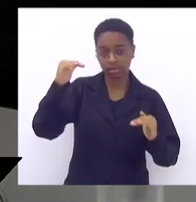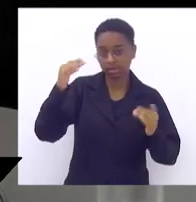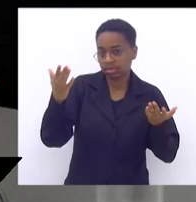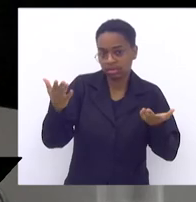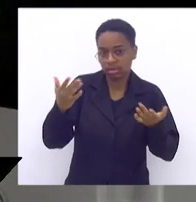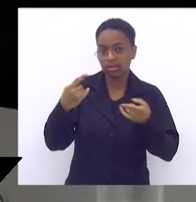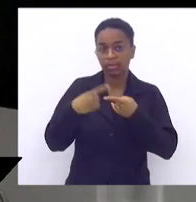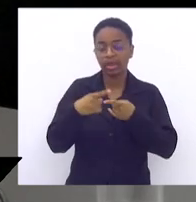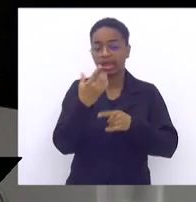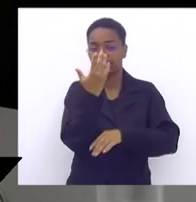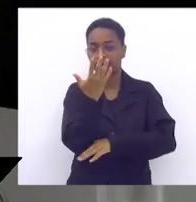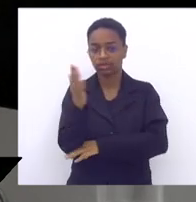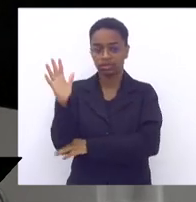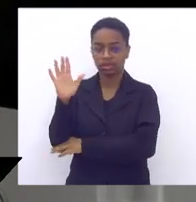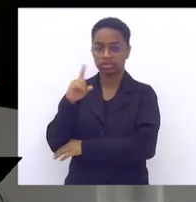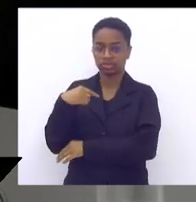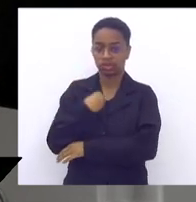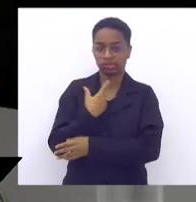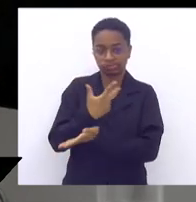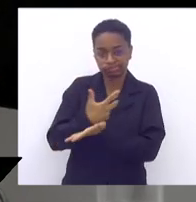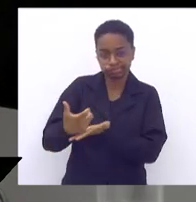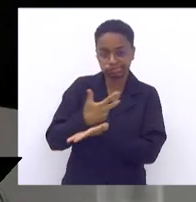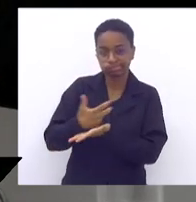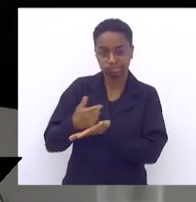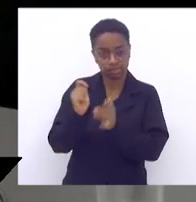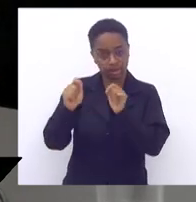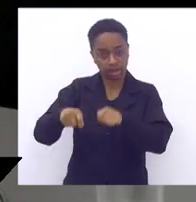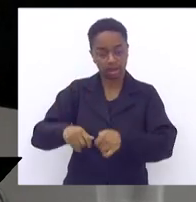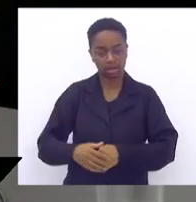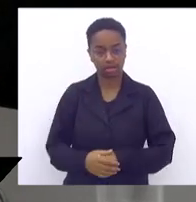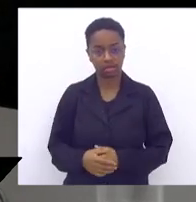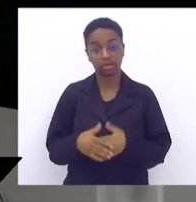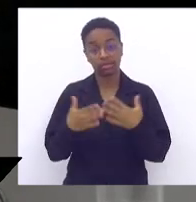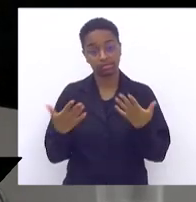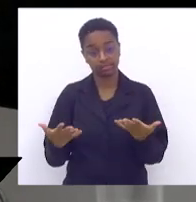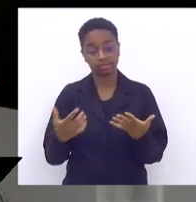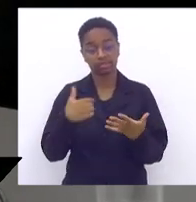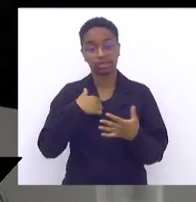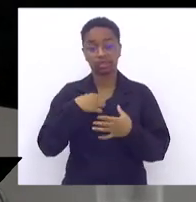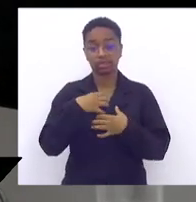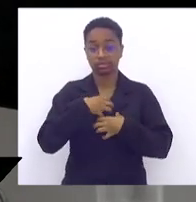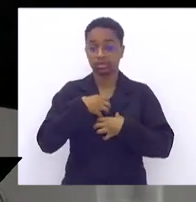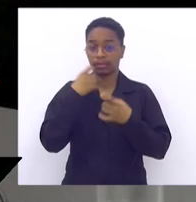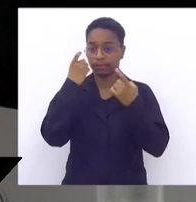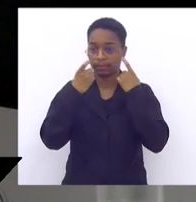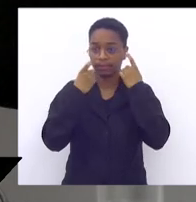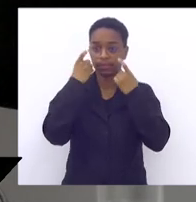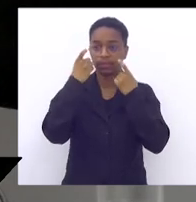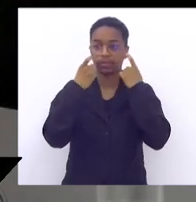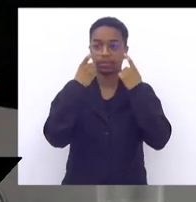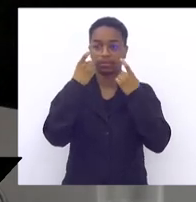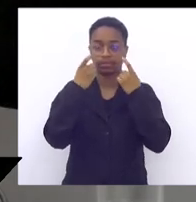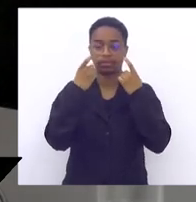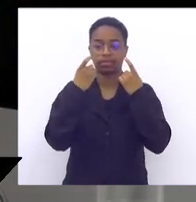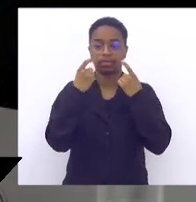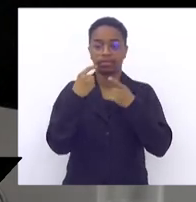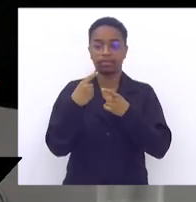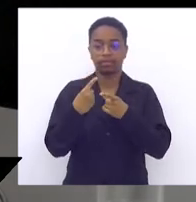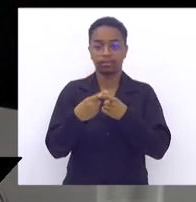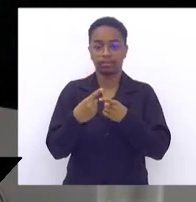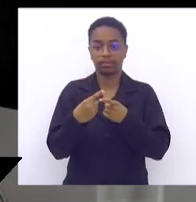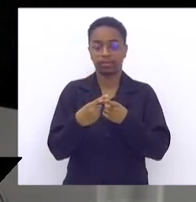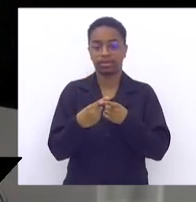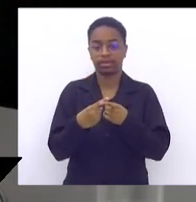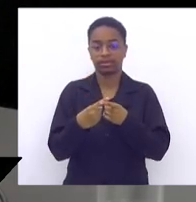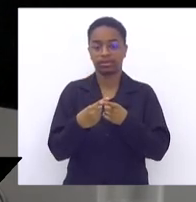inclusive, a serviço do homem. Então, assim, me causa muita preocupação, porque